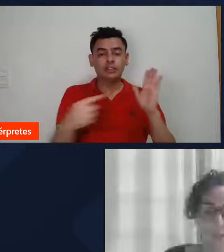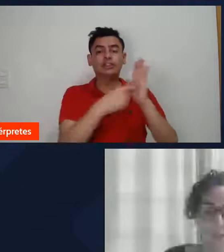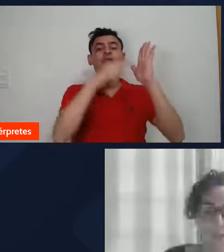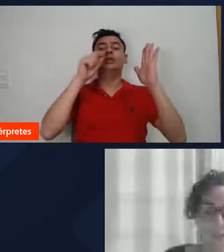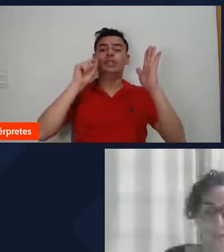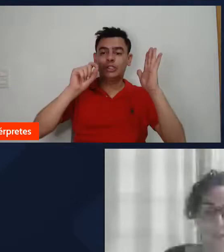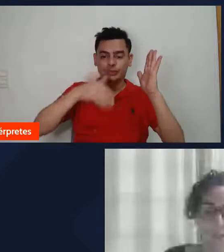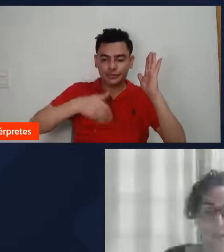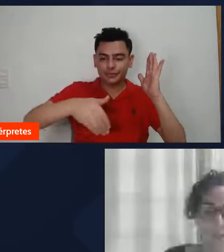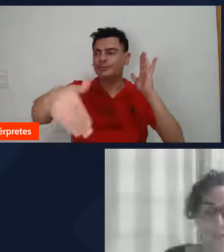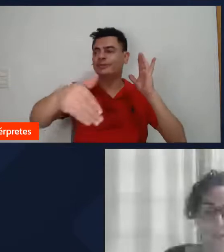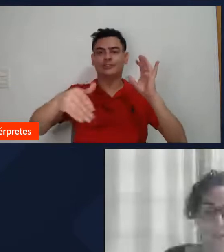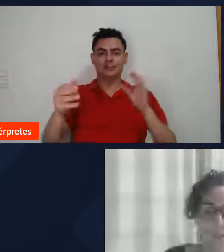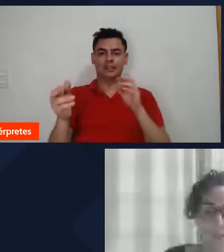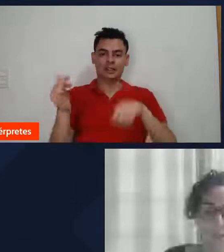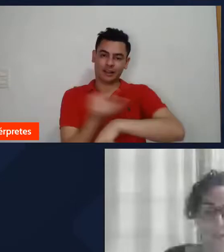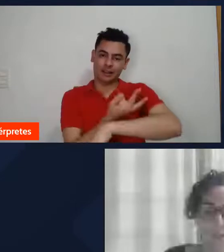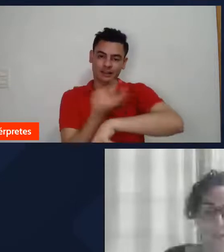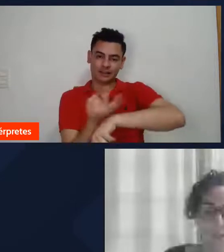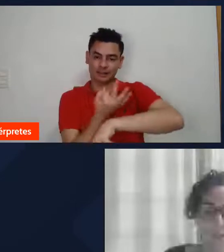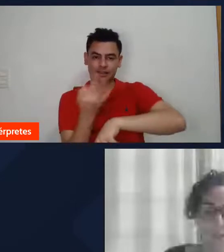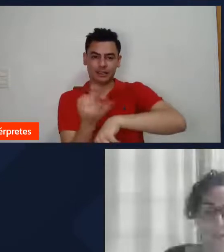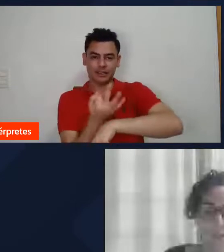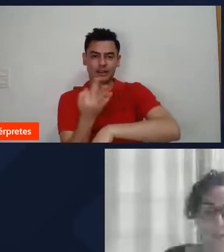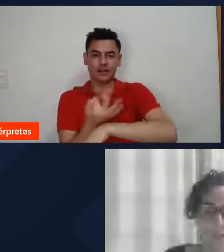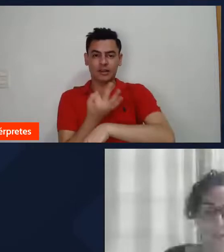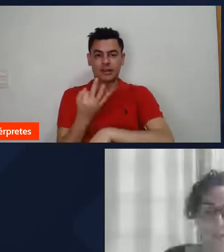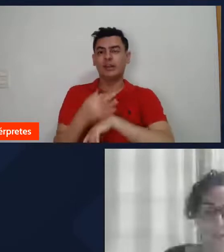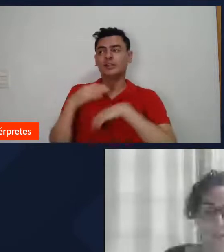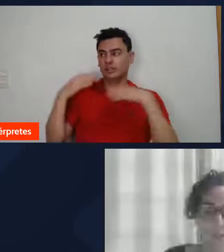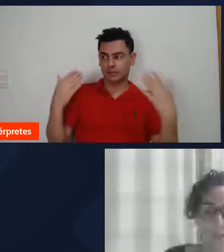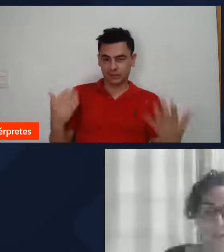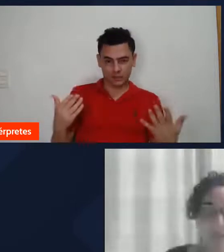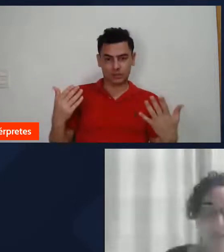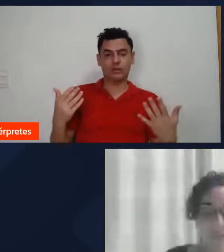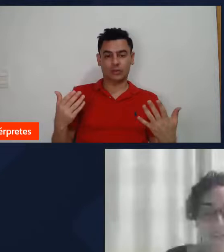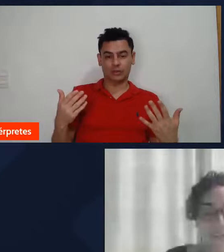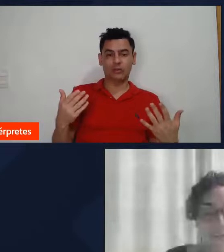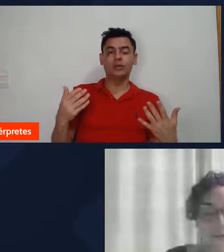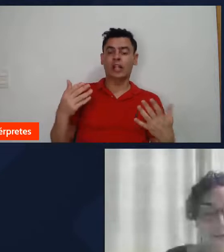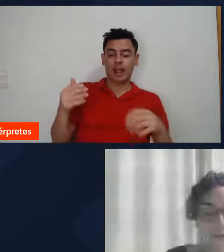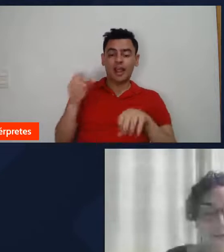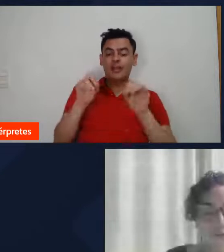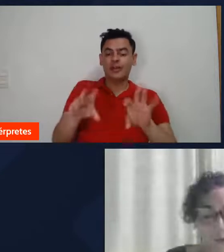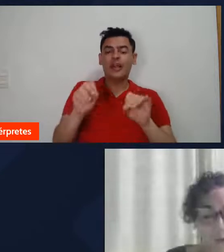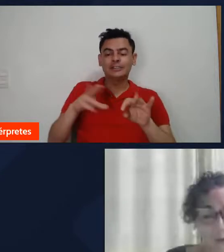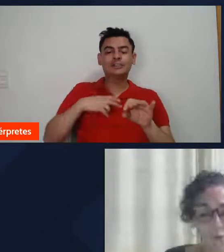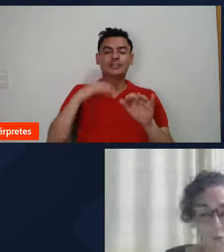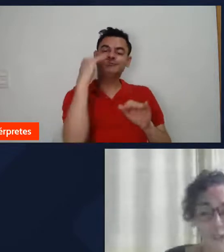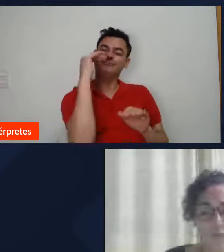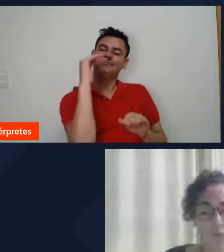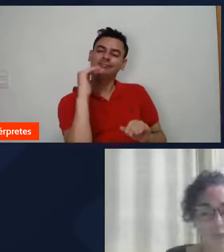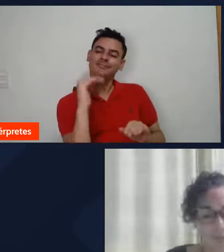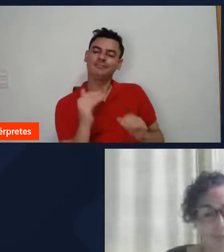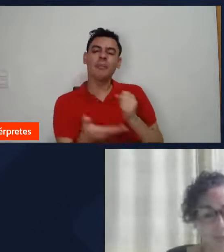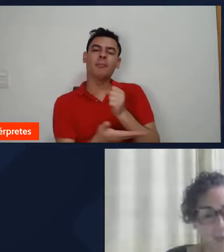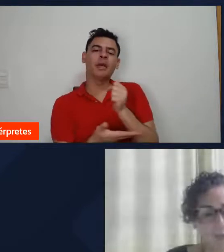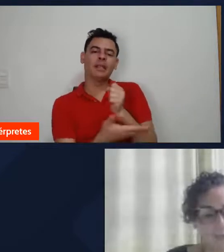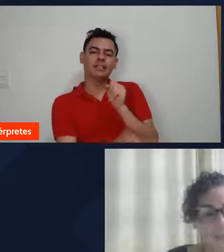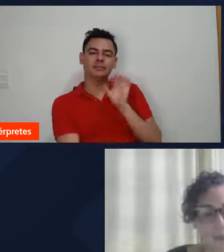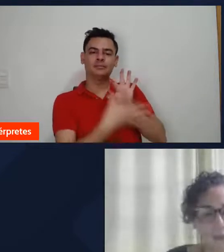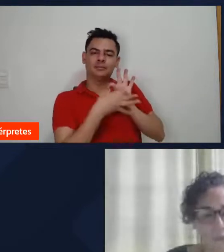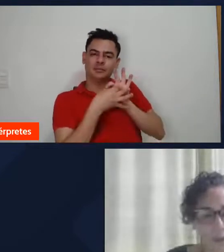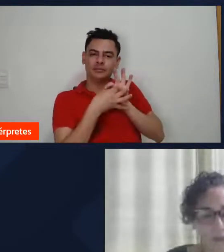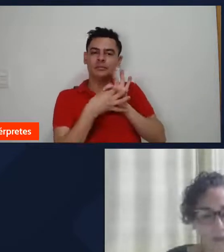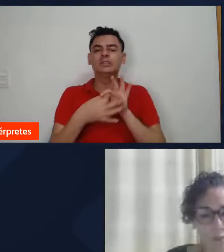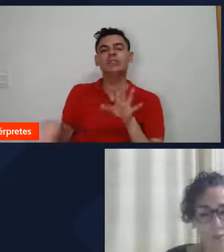resistência, e, para isso, nos unem os princípios que sustentam as práticas plurais,